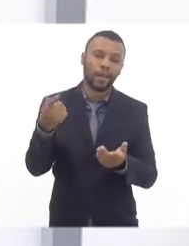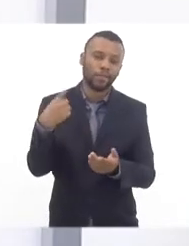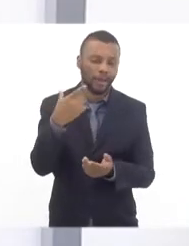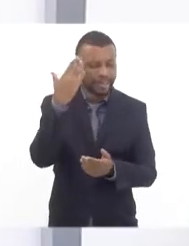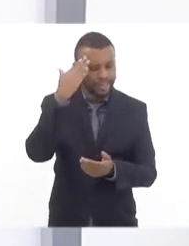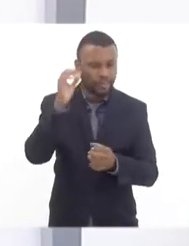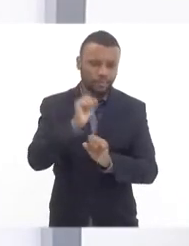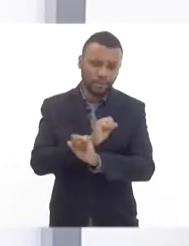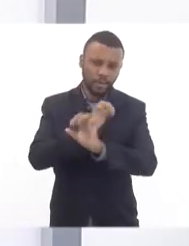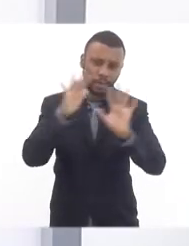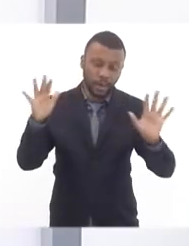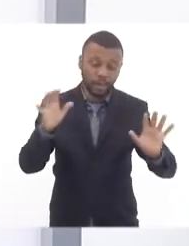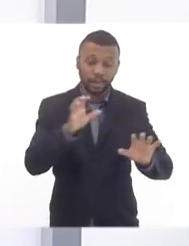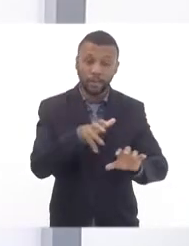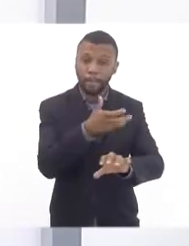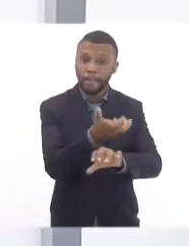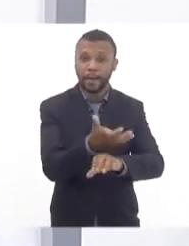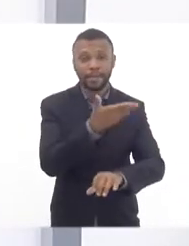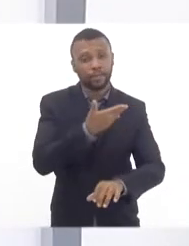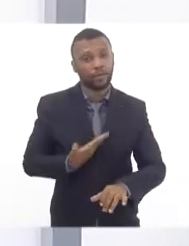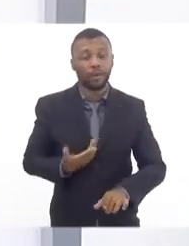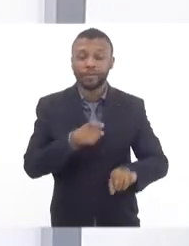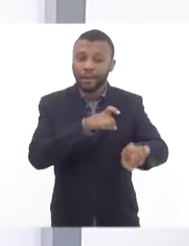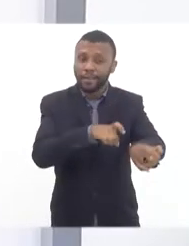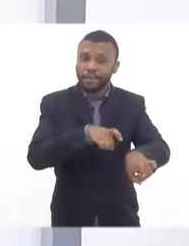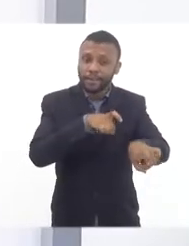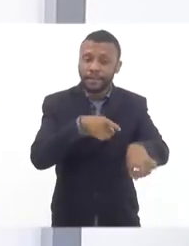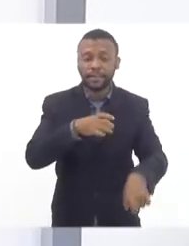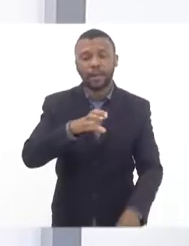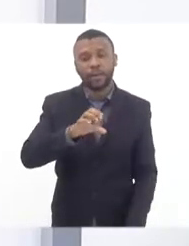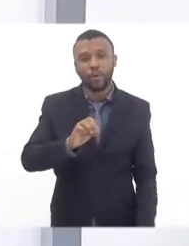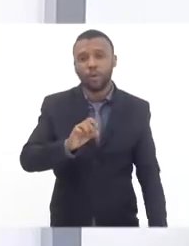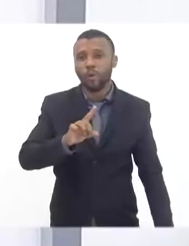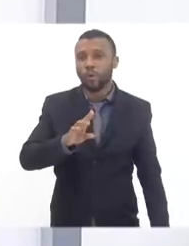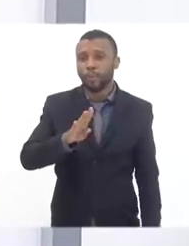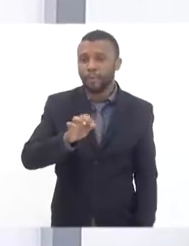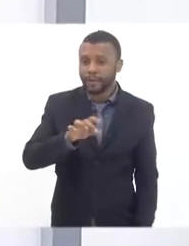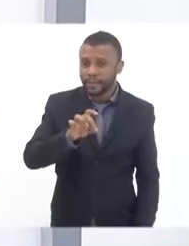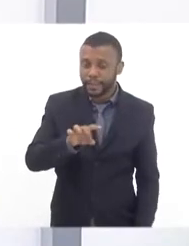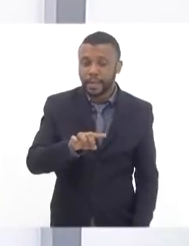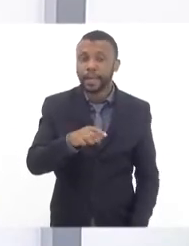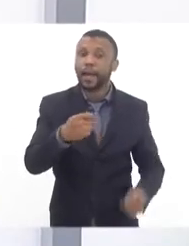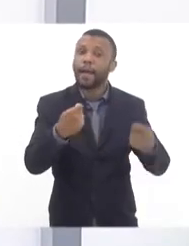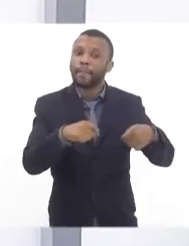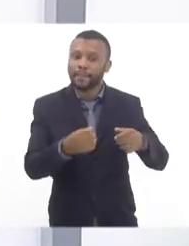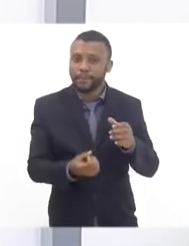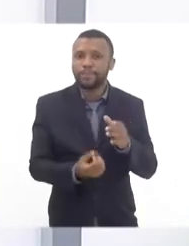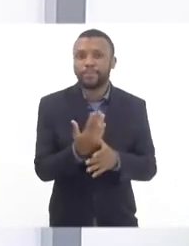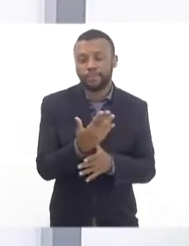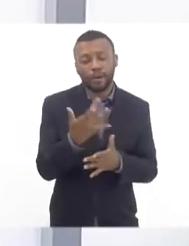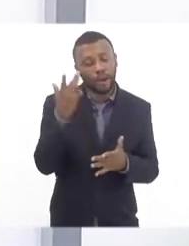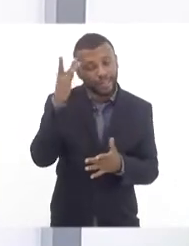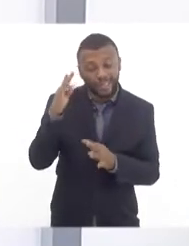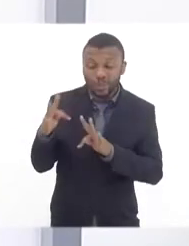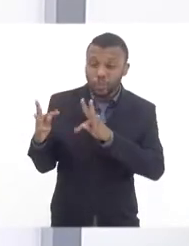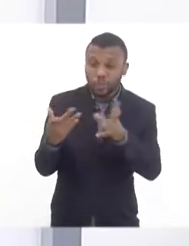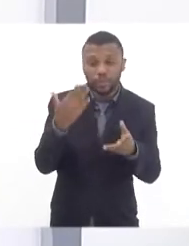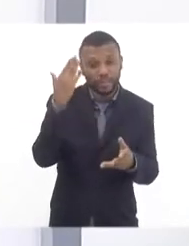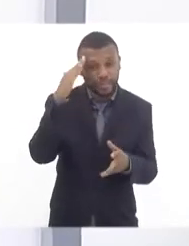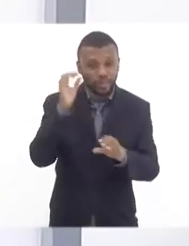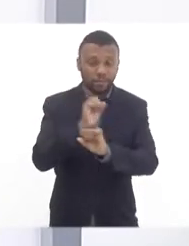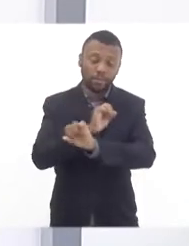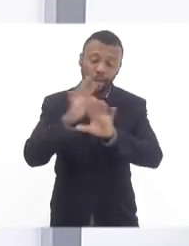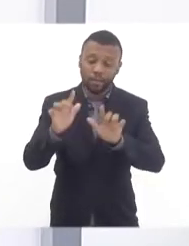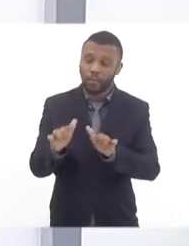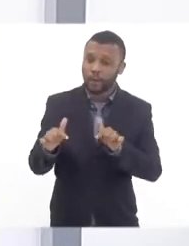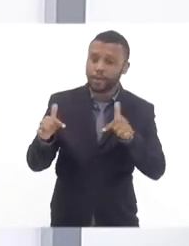ele precisa existir. Então, depois de todas essas falas, eu acredito que está alinhado, pacificado, de que o Parque Estadual, né, ele é uma